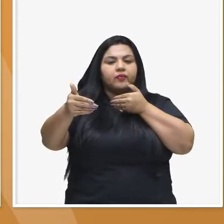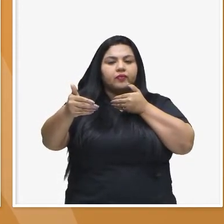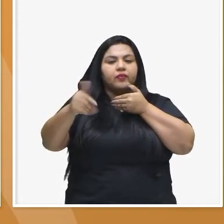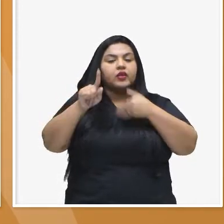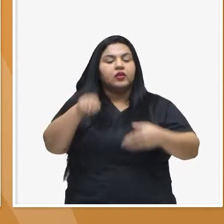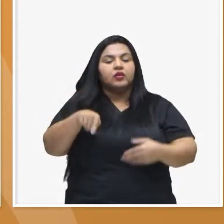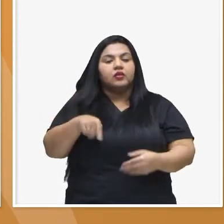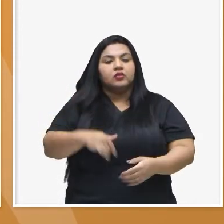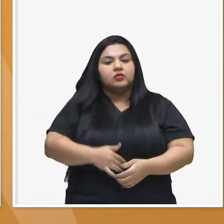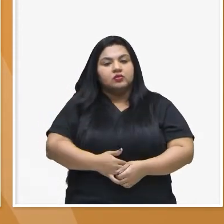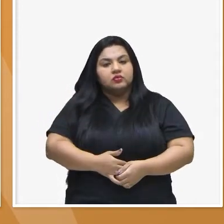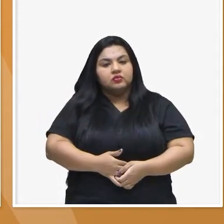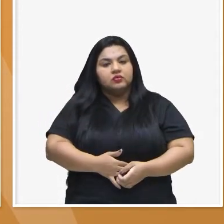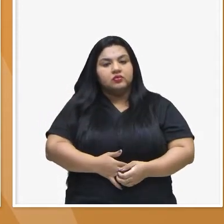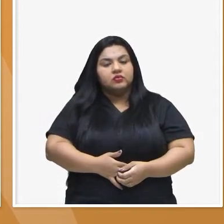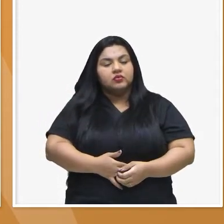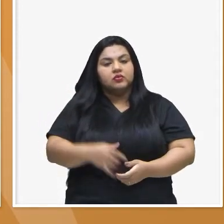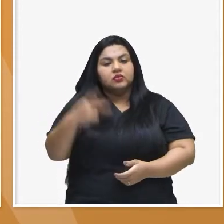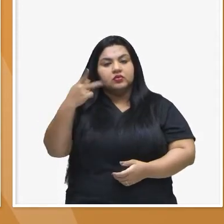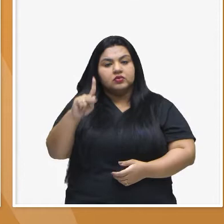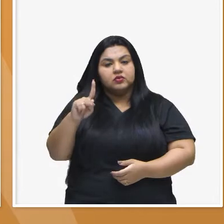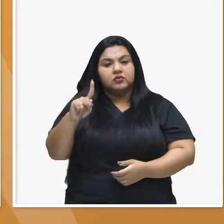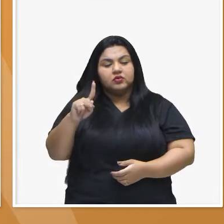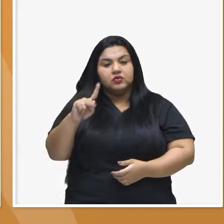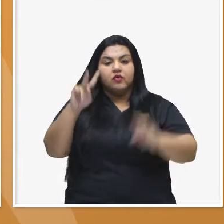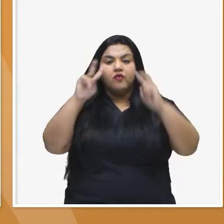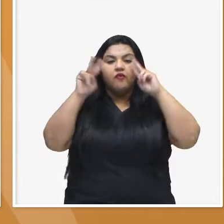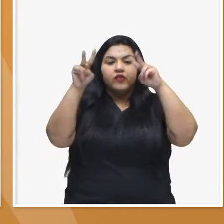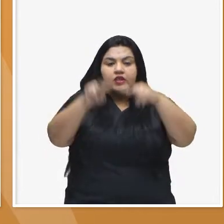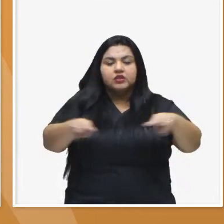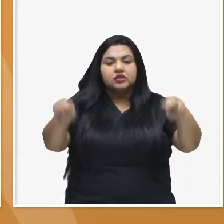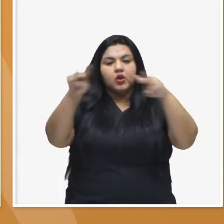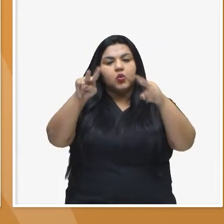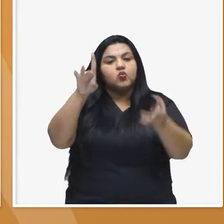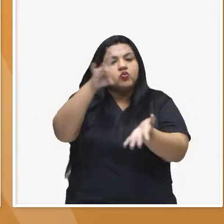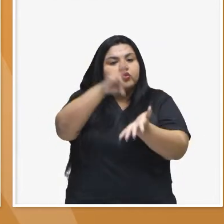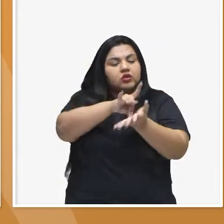é a sua visão da realidade do